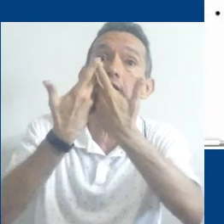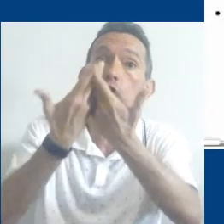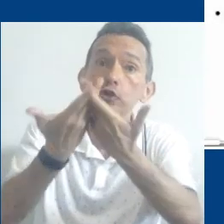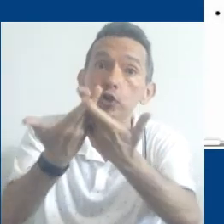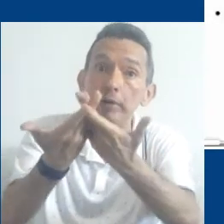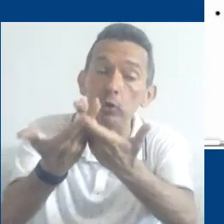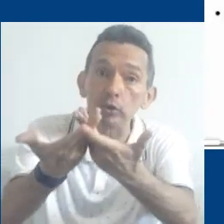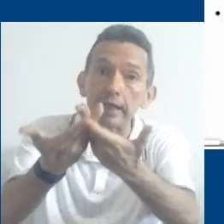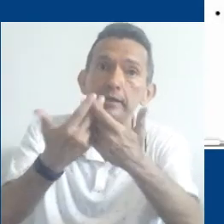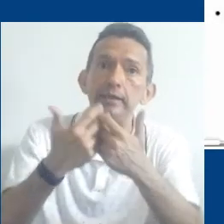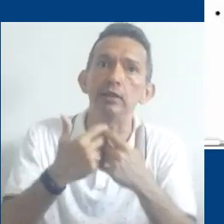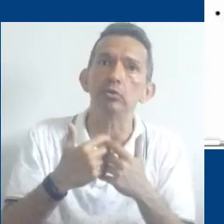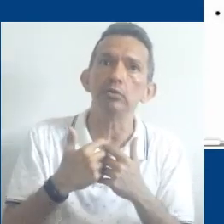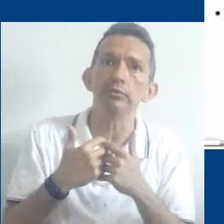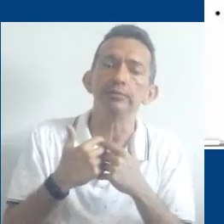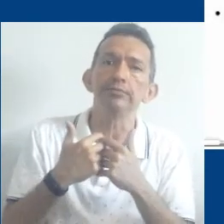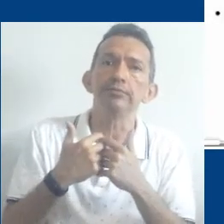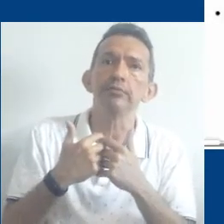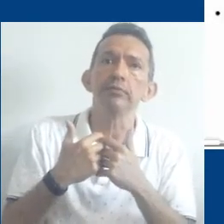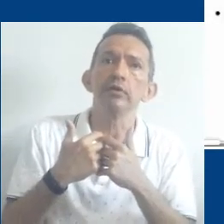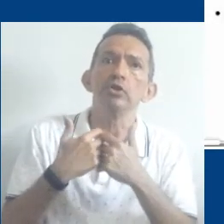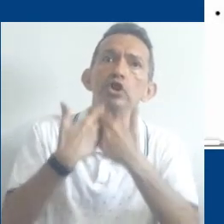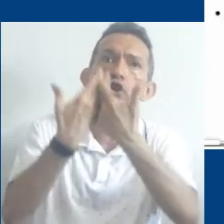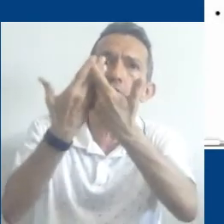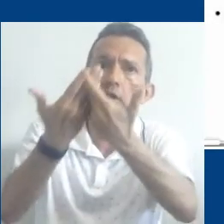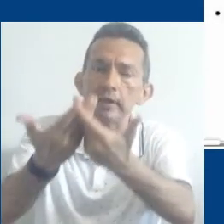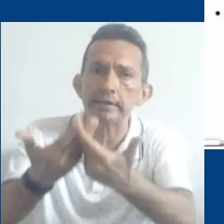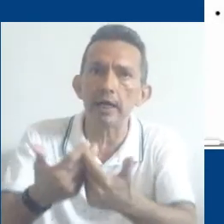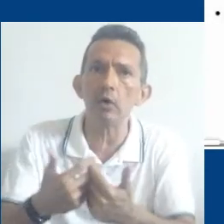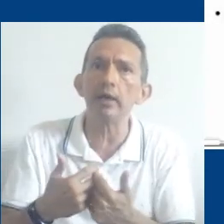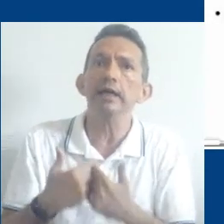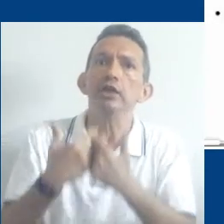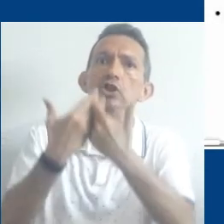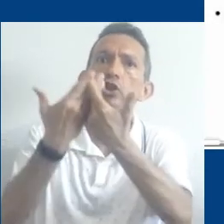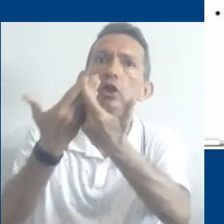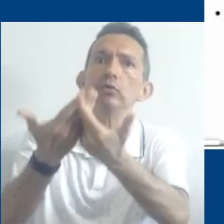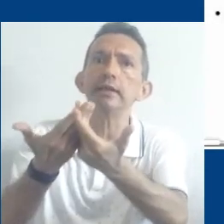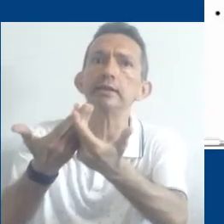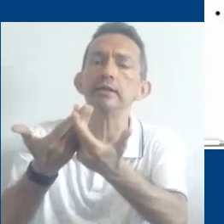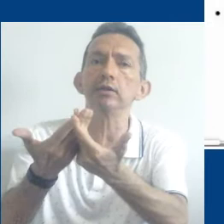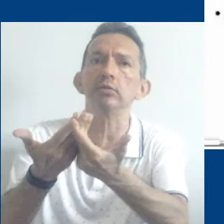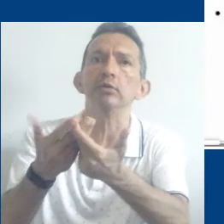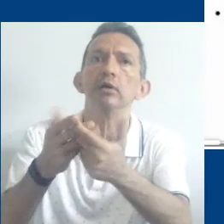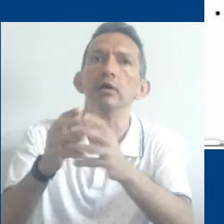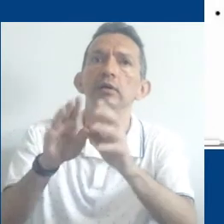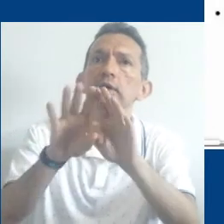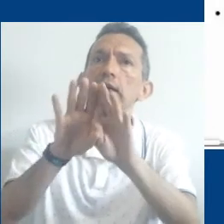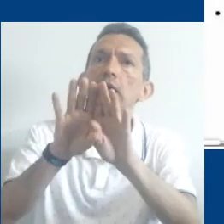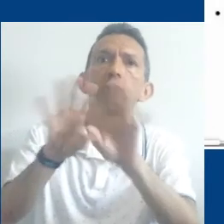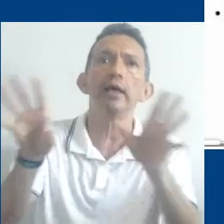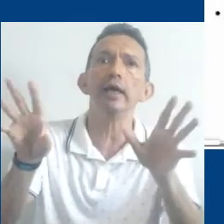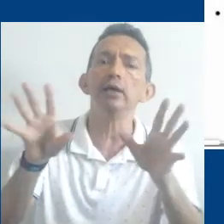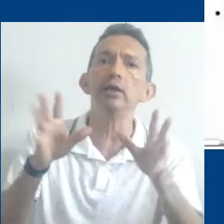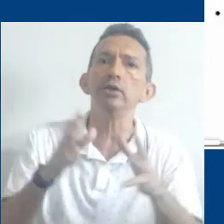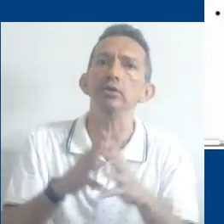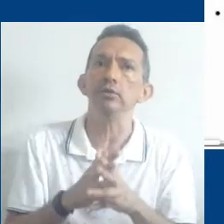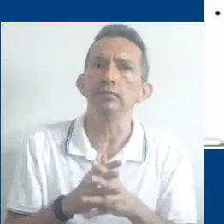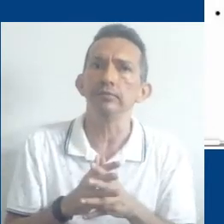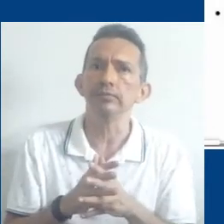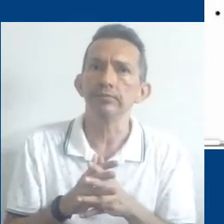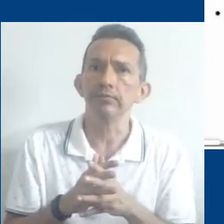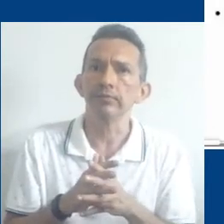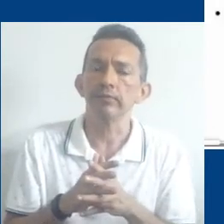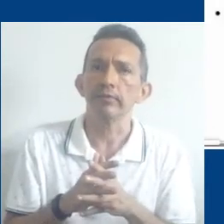do lisossoma no tecido, digeriu a célula e digeriu o tecido. E a cauda